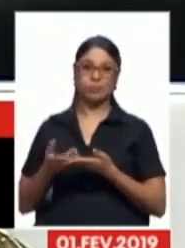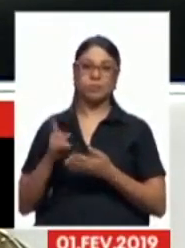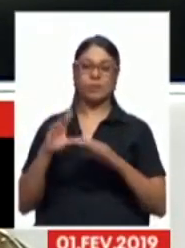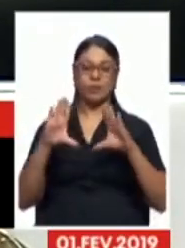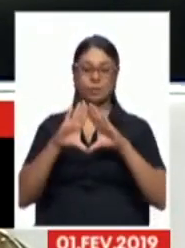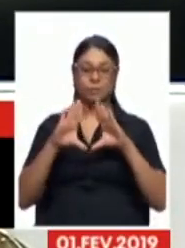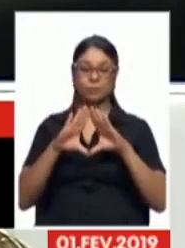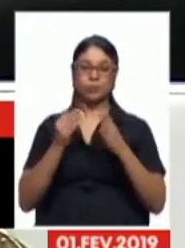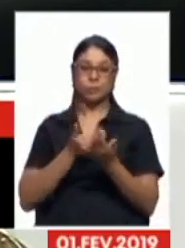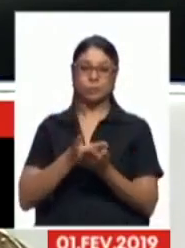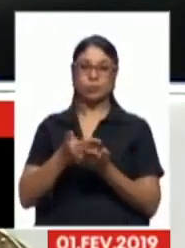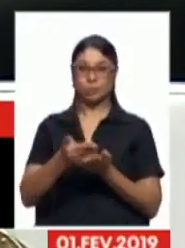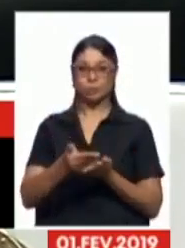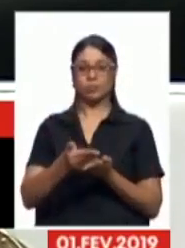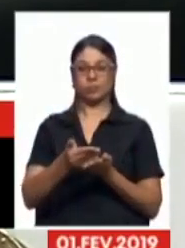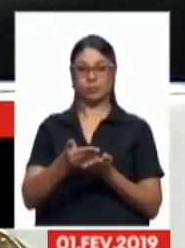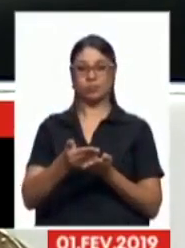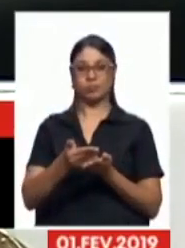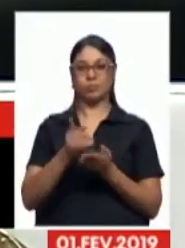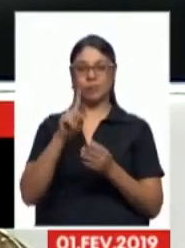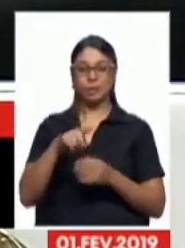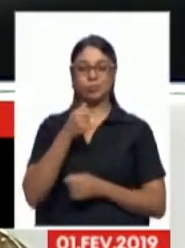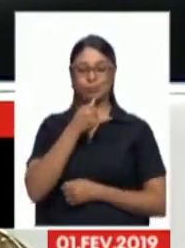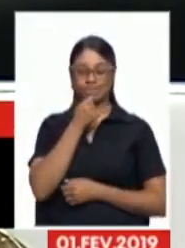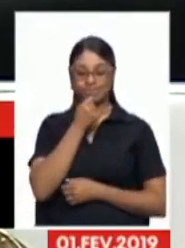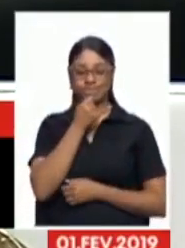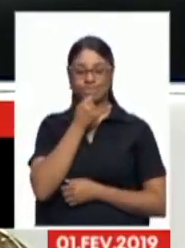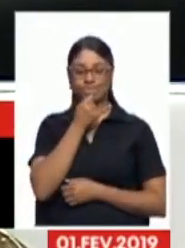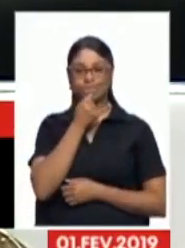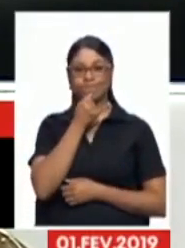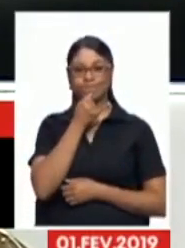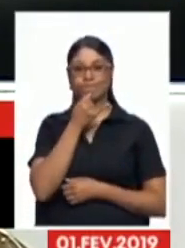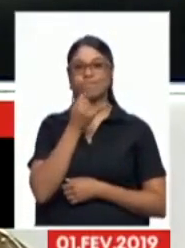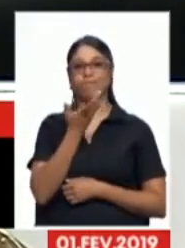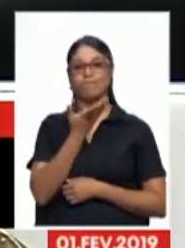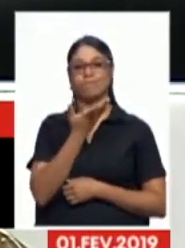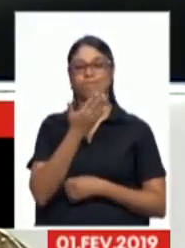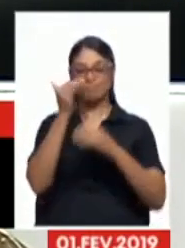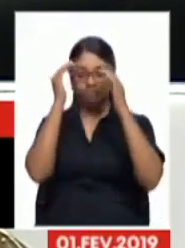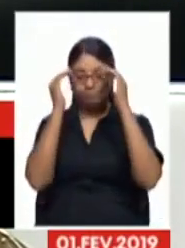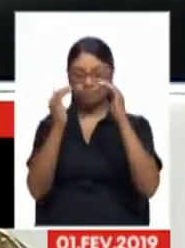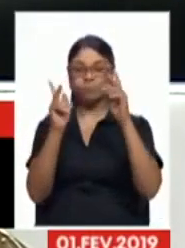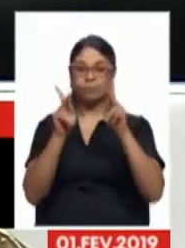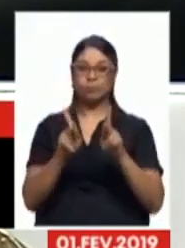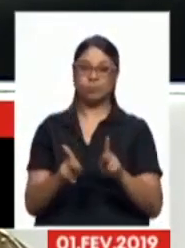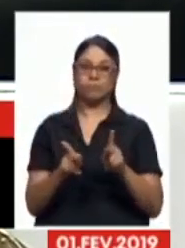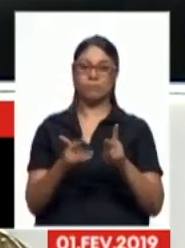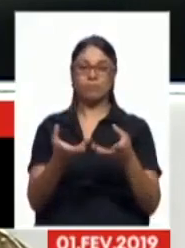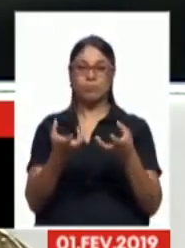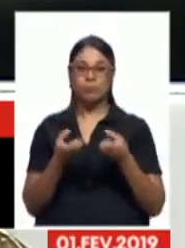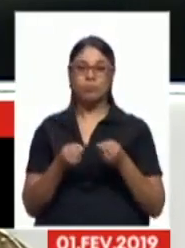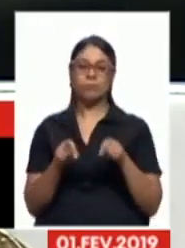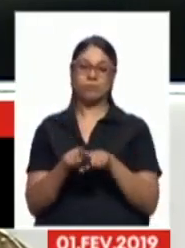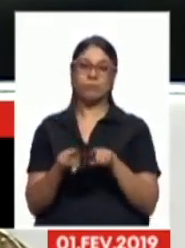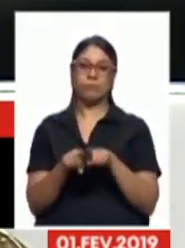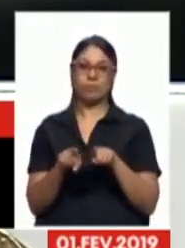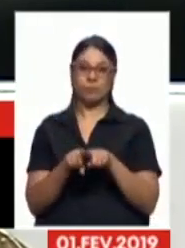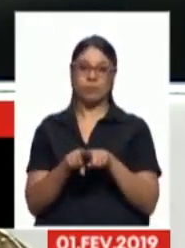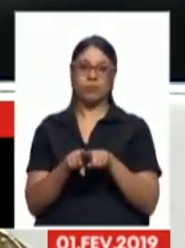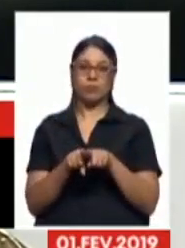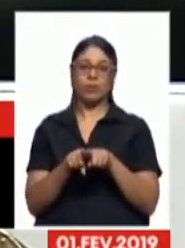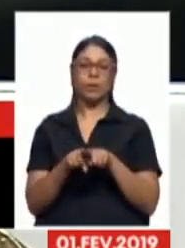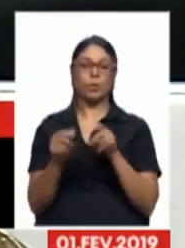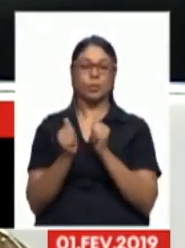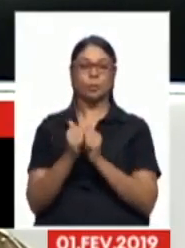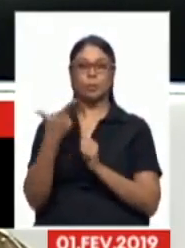legislatura sob o signo do luto, solidária no sofrimento dos atendidos e perfilada com outros órgãos